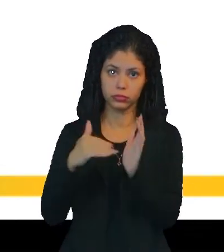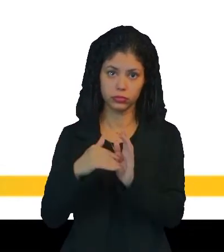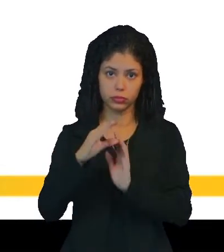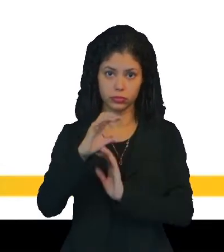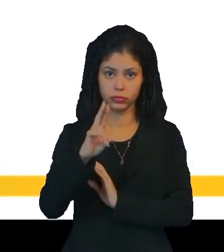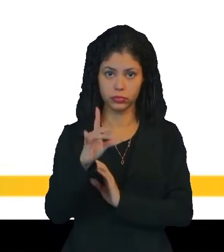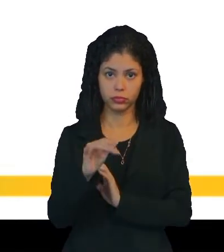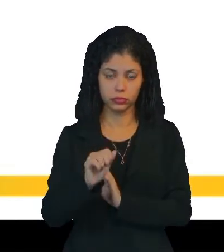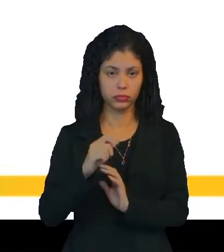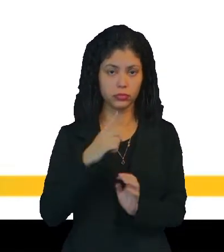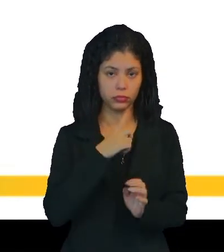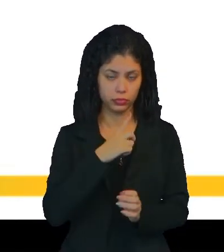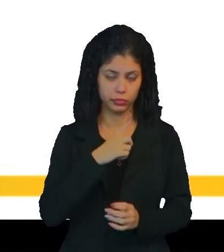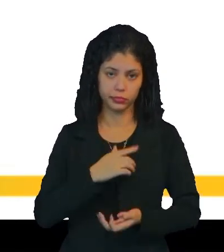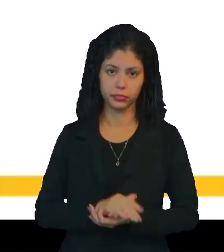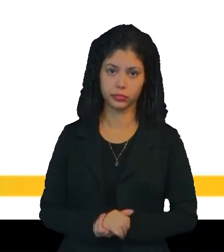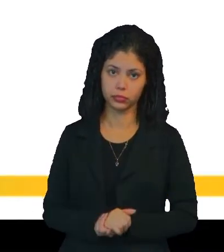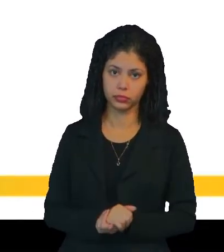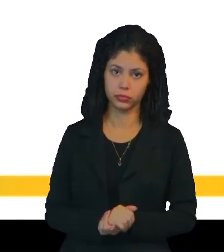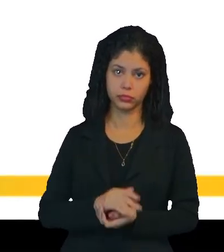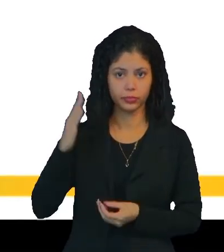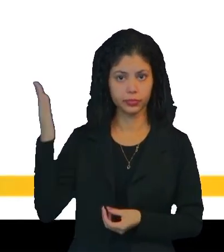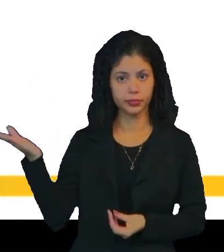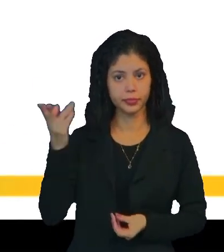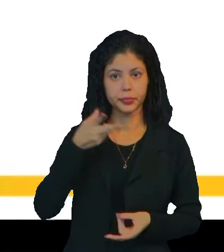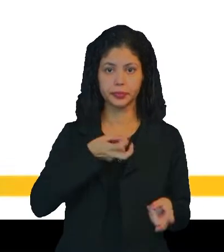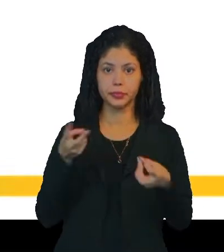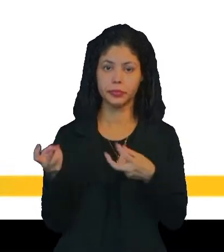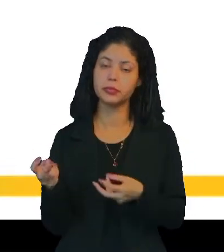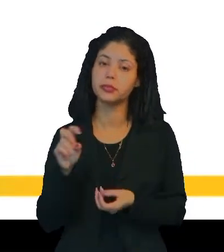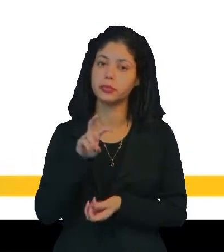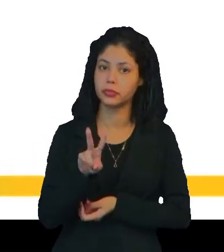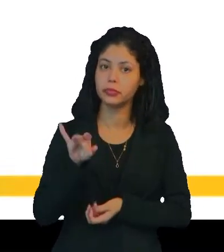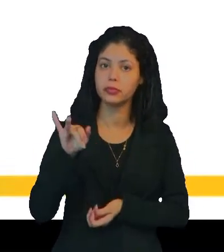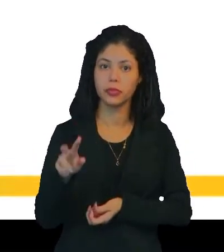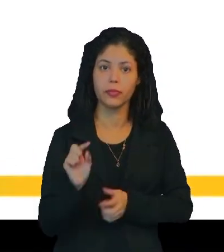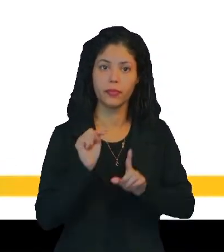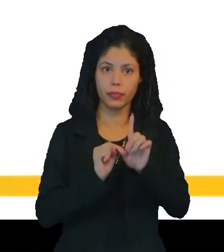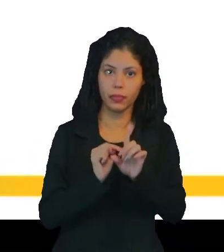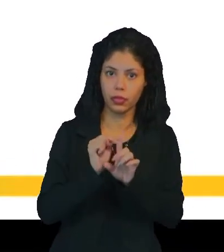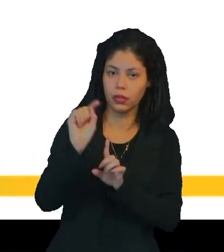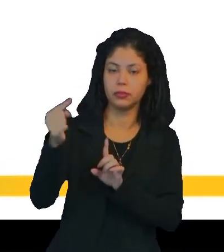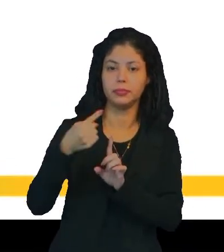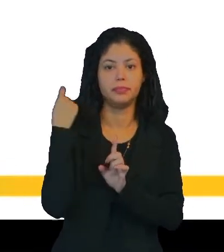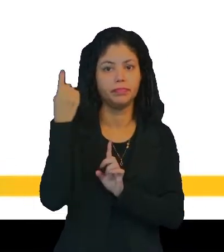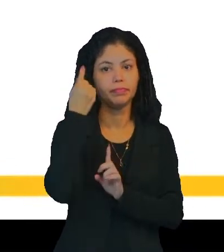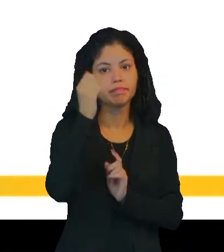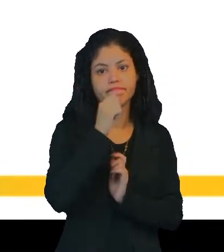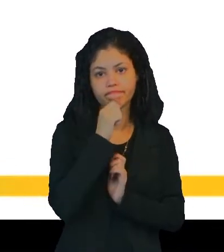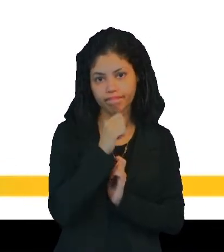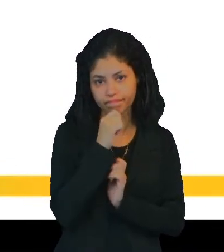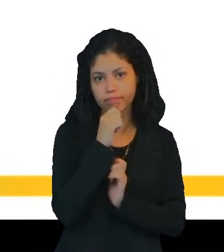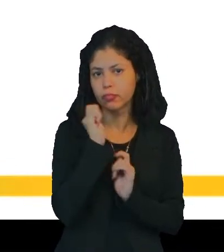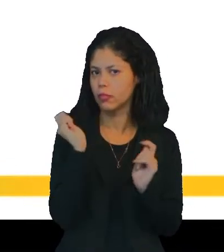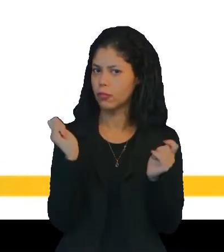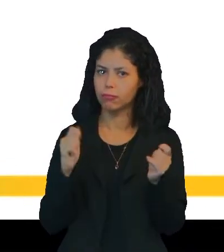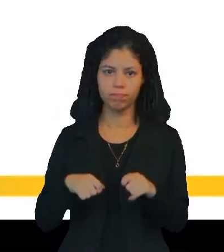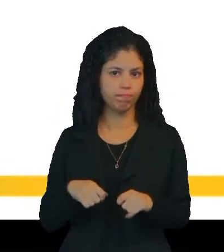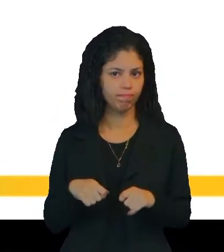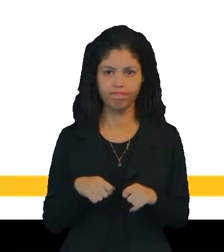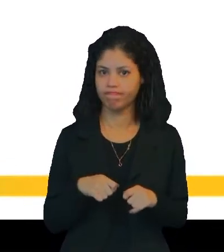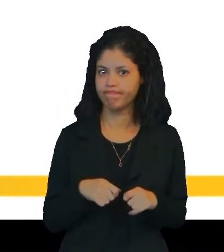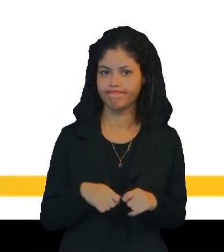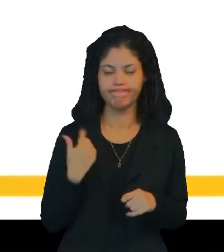chumbo derrete a essa temperatura. Então, o que nós podemos observar, esse planeta Vênus é um planeta com temperaturas muito altas. Então, é